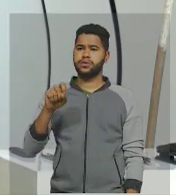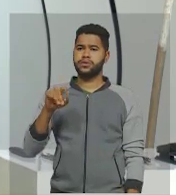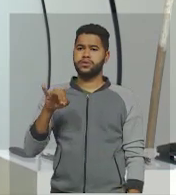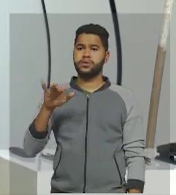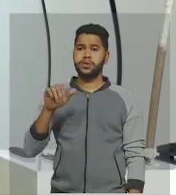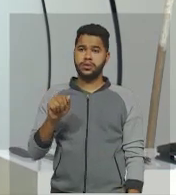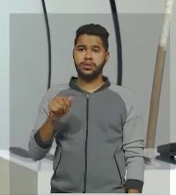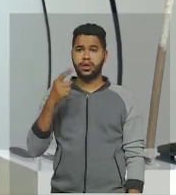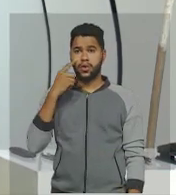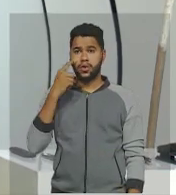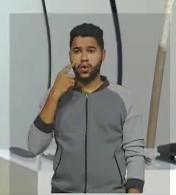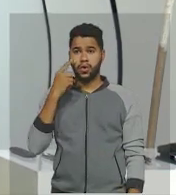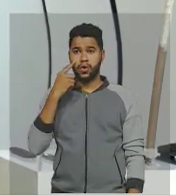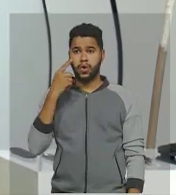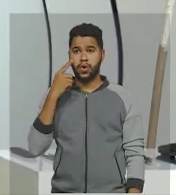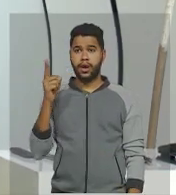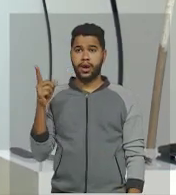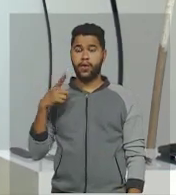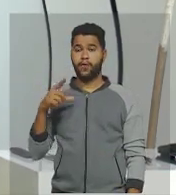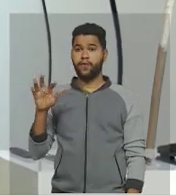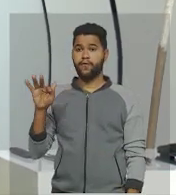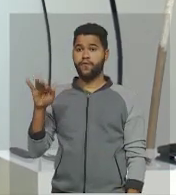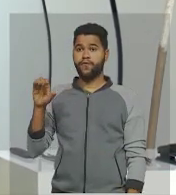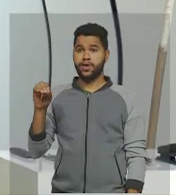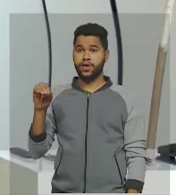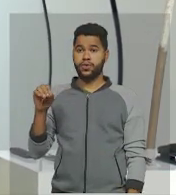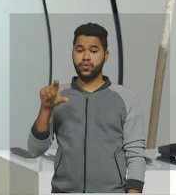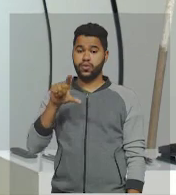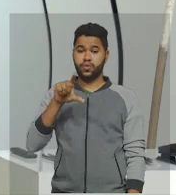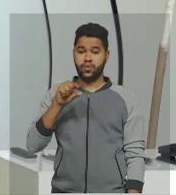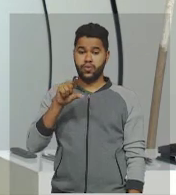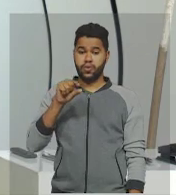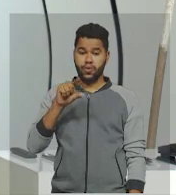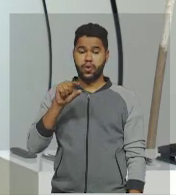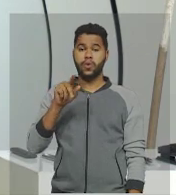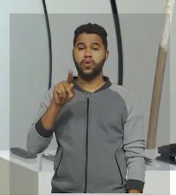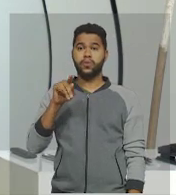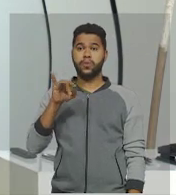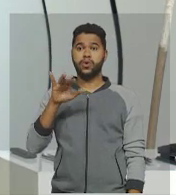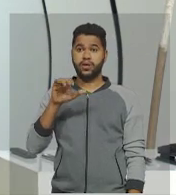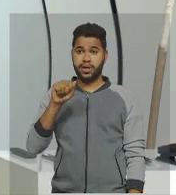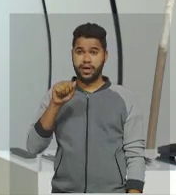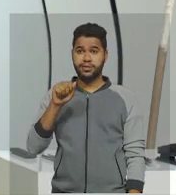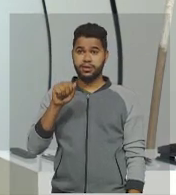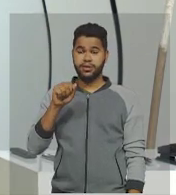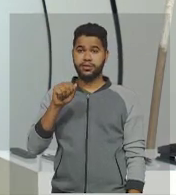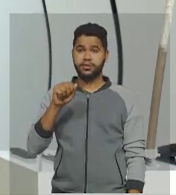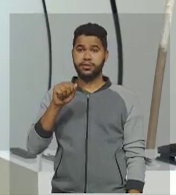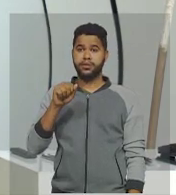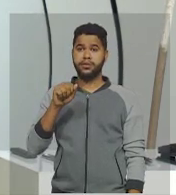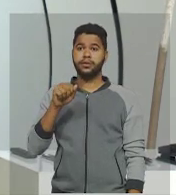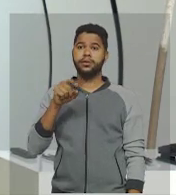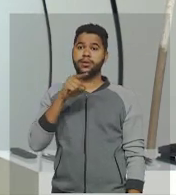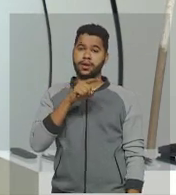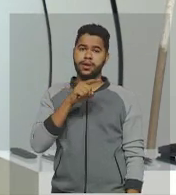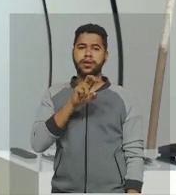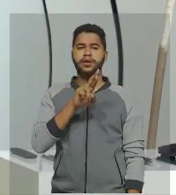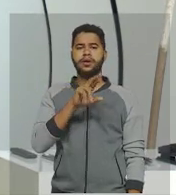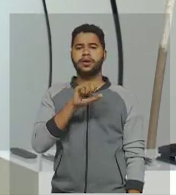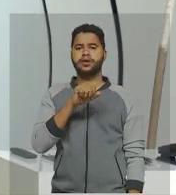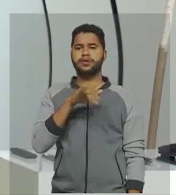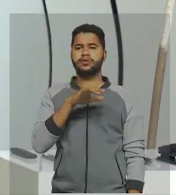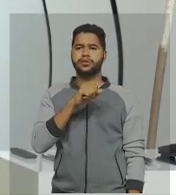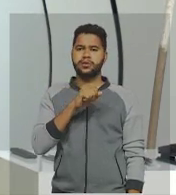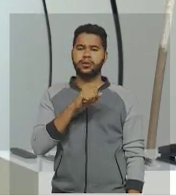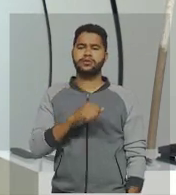agora, ponto fixo está aqui, ponto potência está aqui, onde eu estou mostrando com os dedos, e ponto resistência está